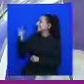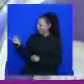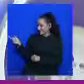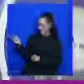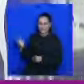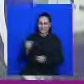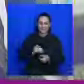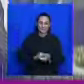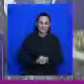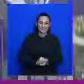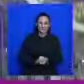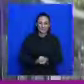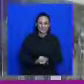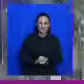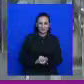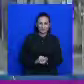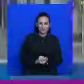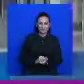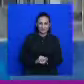valendo!